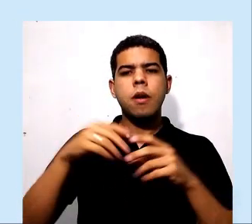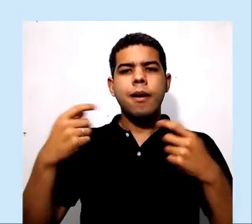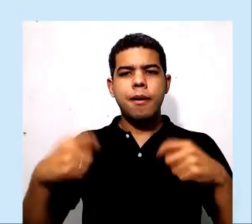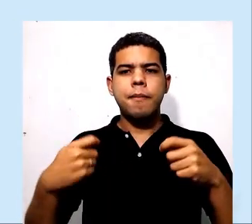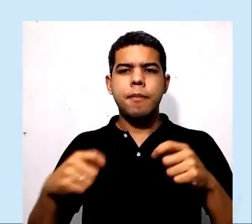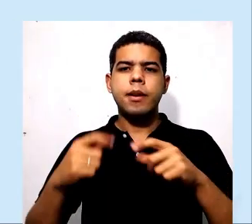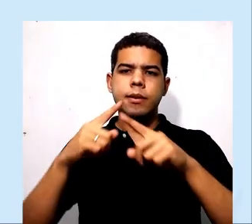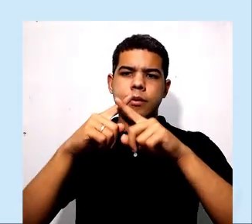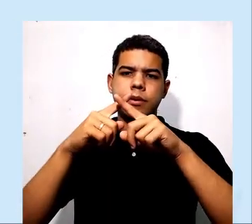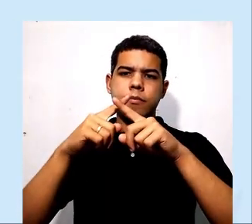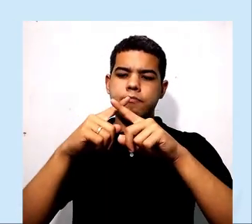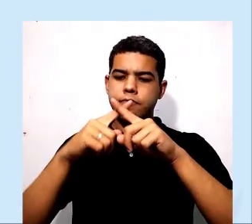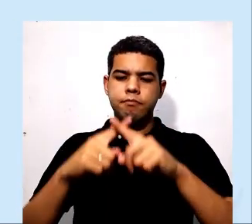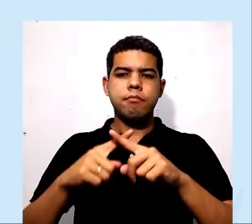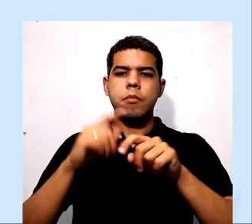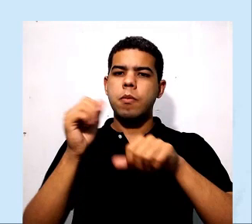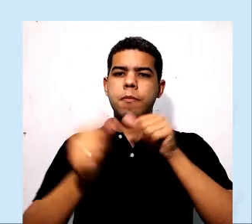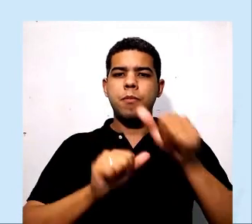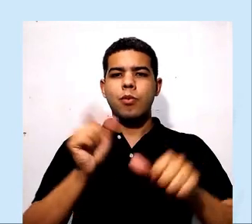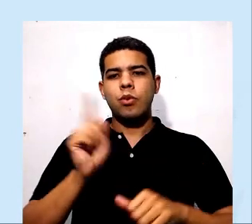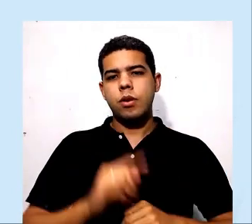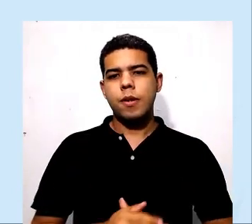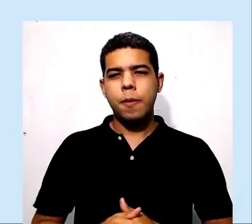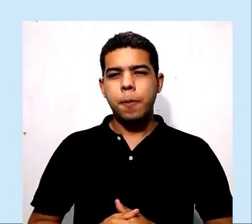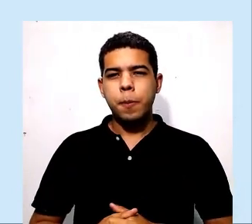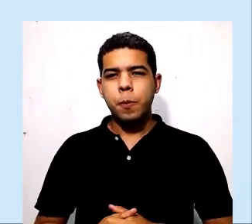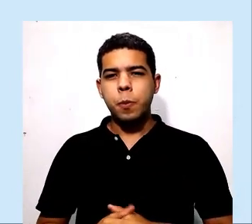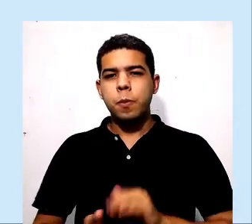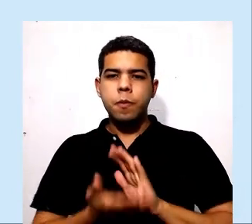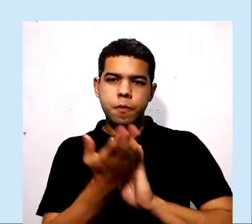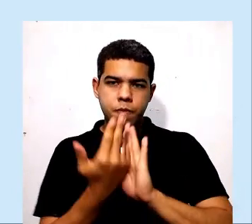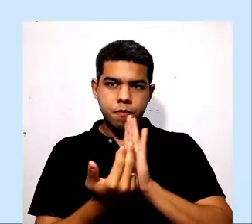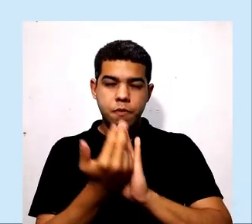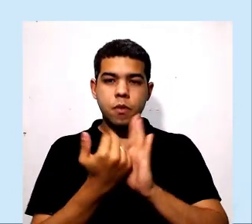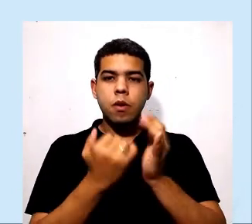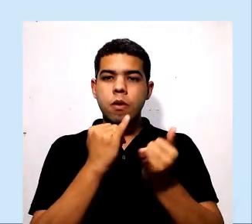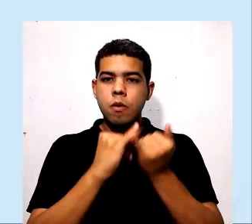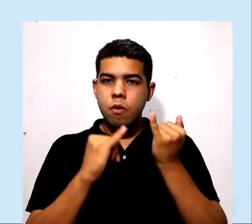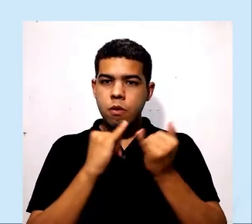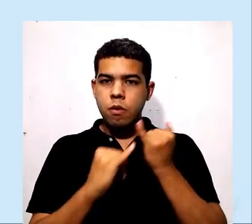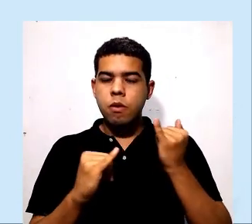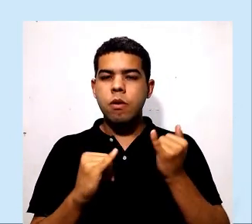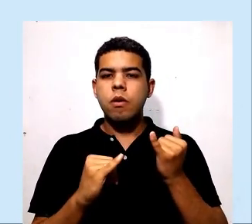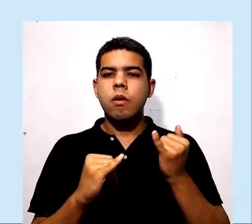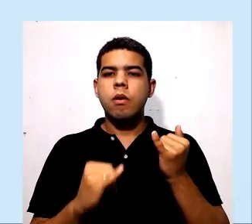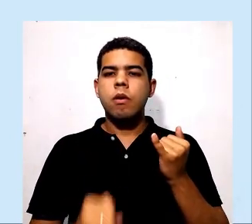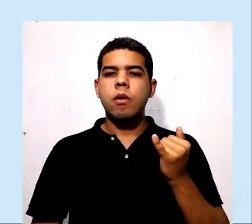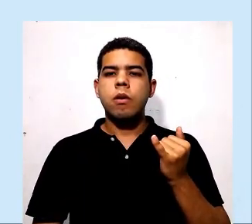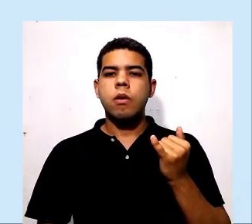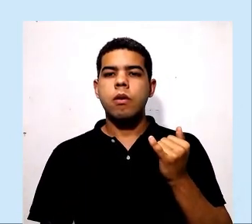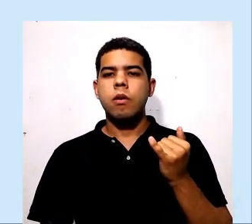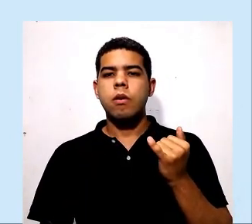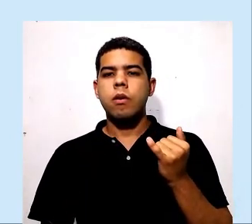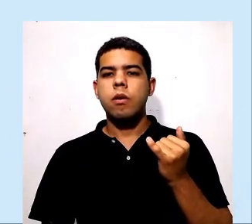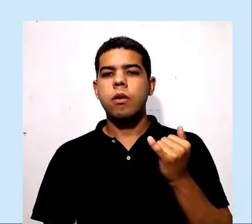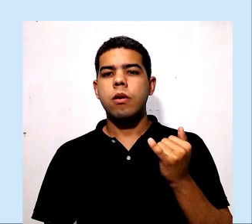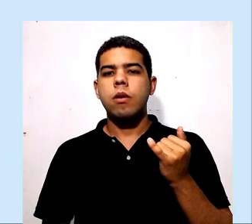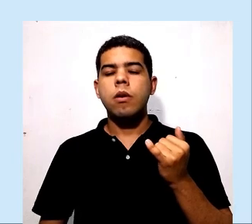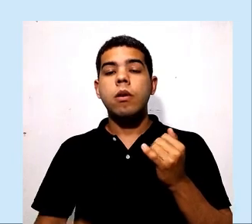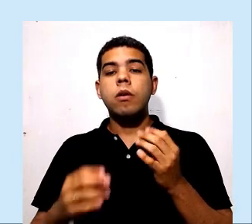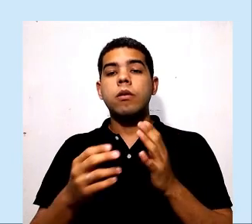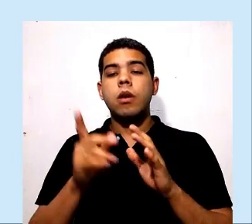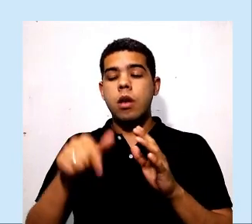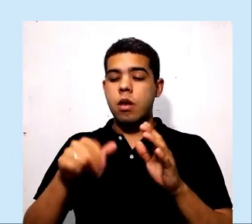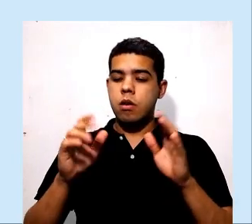os ângulos de dentro não mudam. Tem que se ligar nisso. Figuras semelhantes, os lados, a gente diz